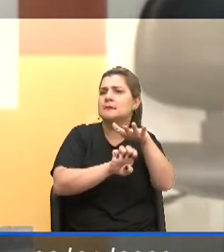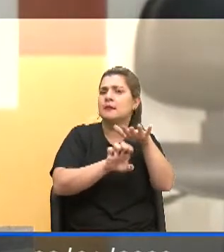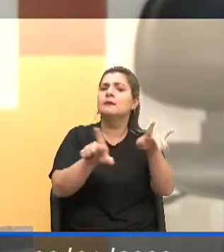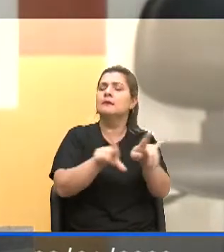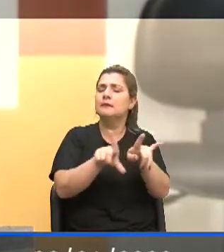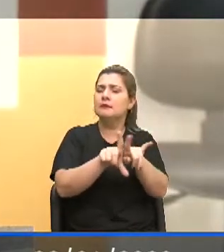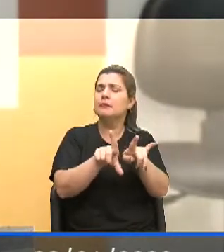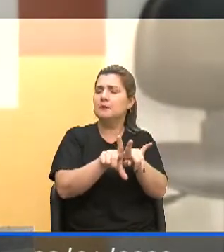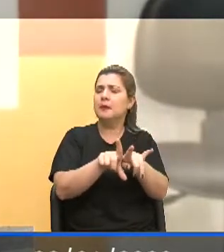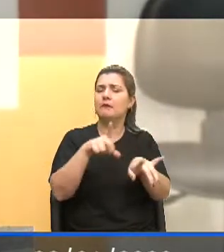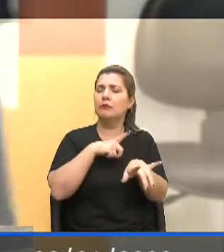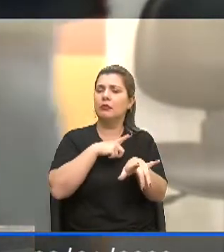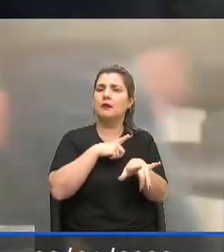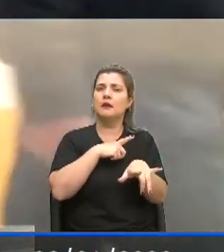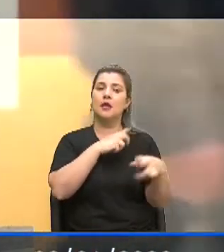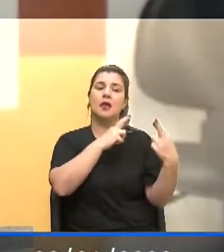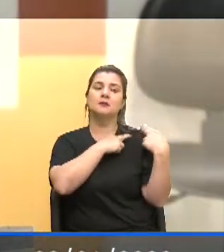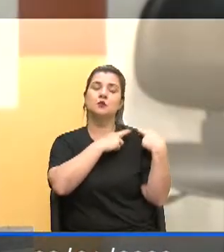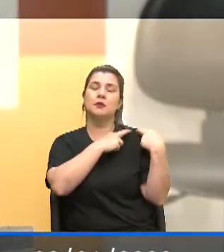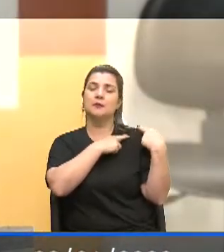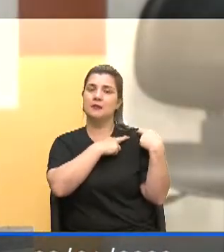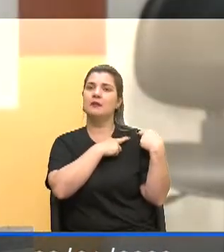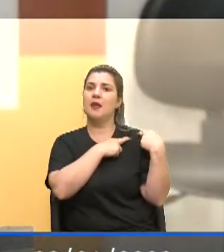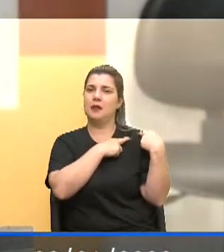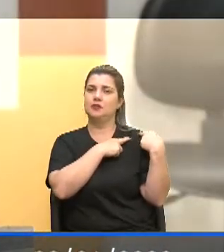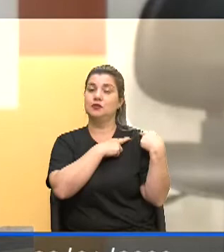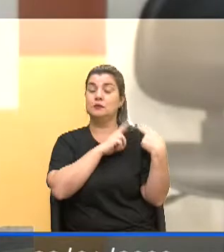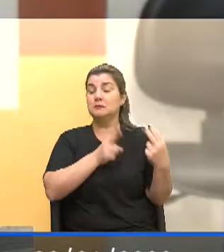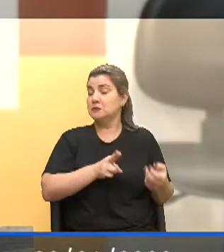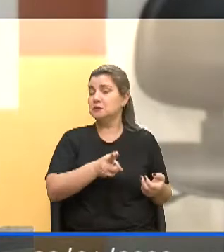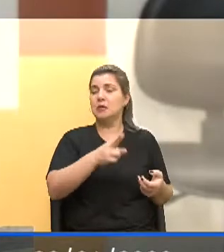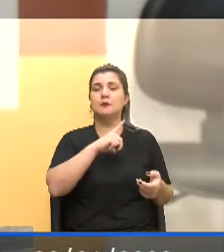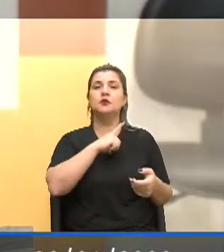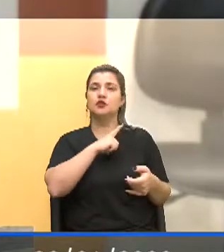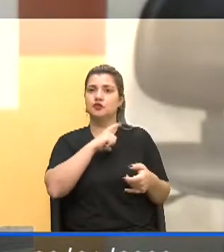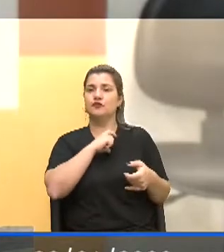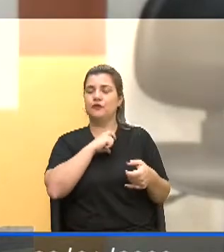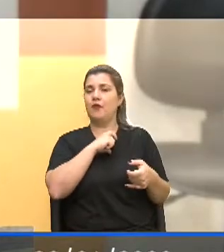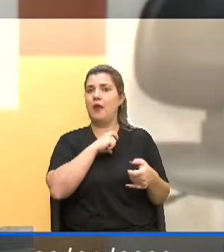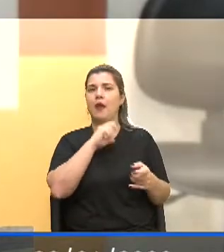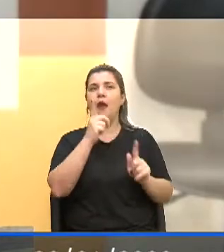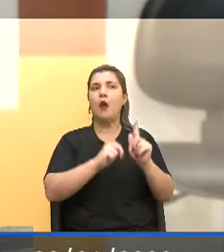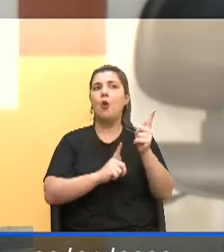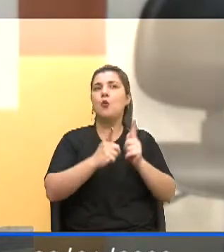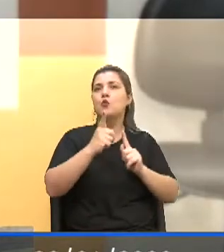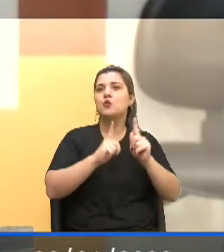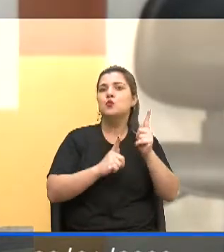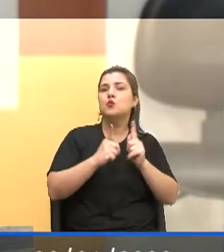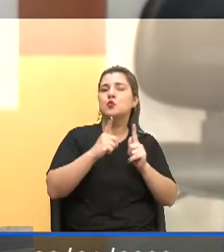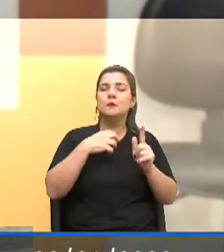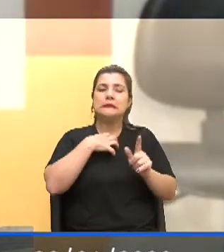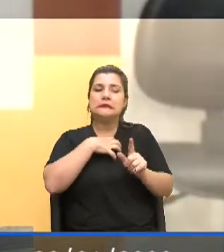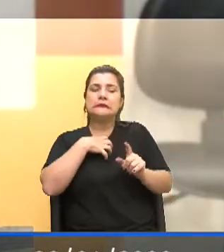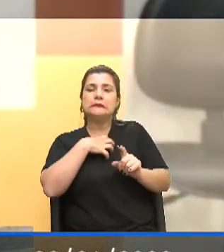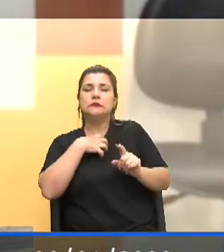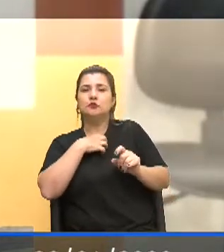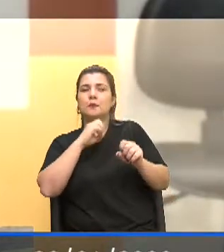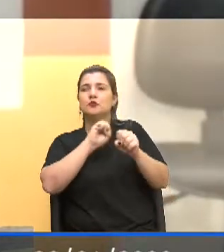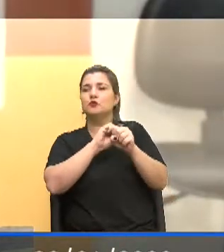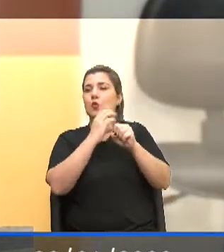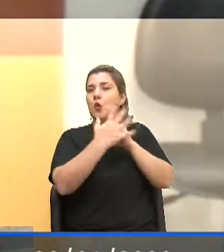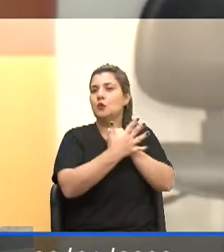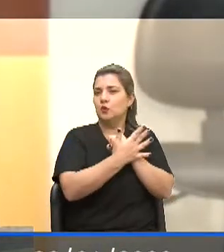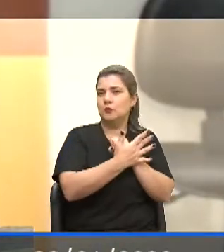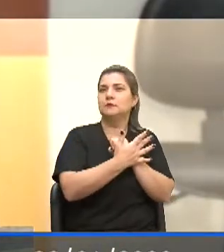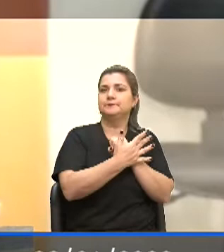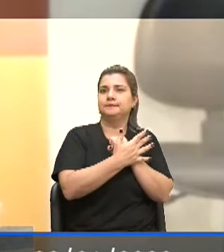tiver, né, um caso sintomático, também tem responsabilidade sobre